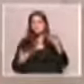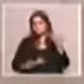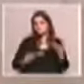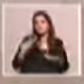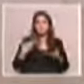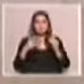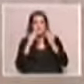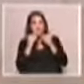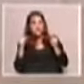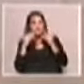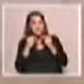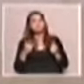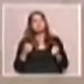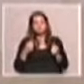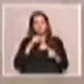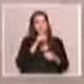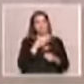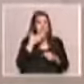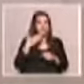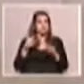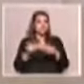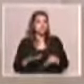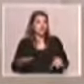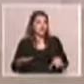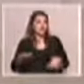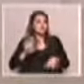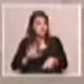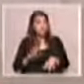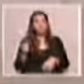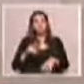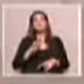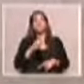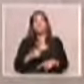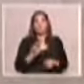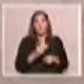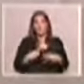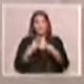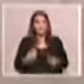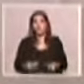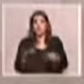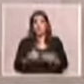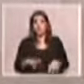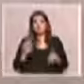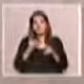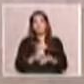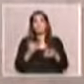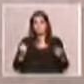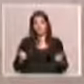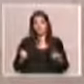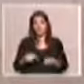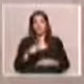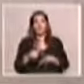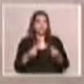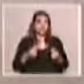para o doce, costuma funcionar muito bem. E o que acontece é que nós tendemos a não dar aquilo às crianças, porque é um produto